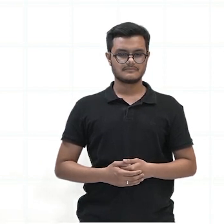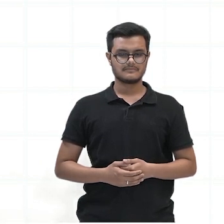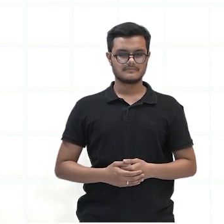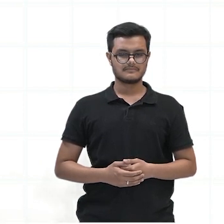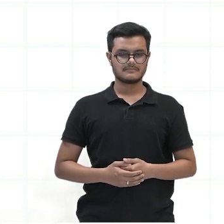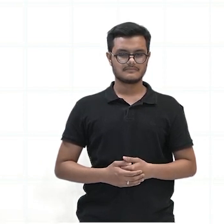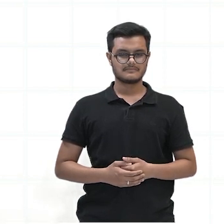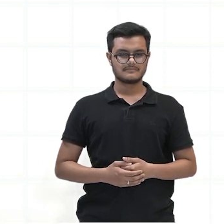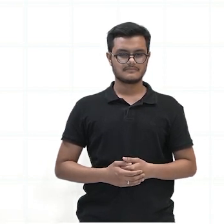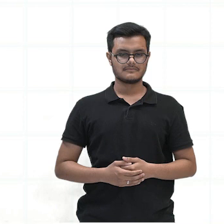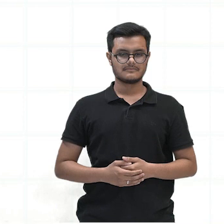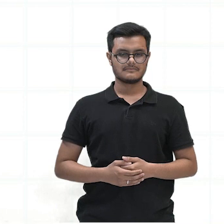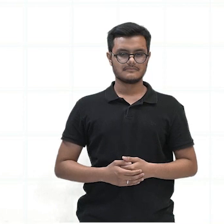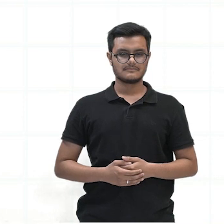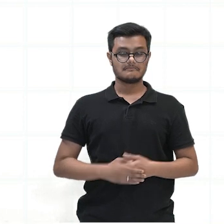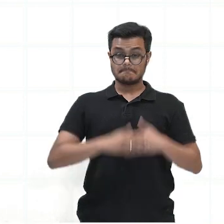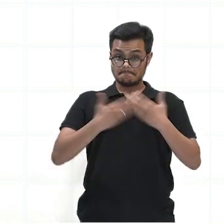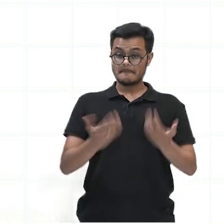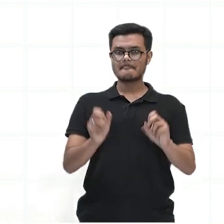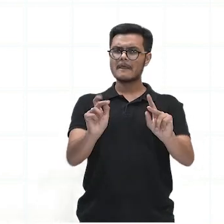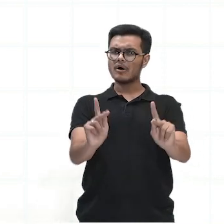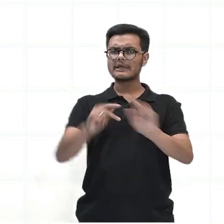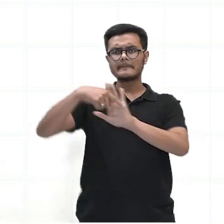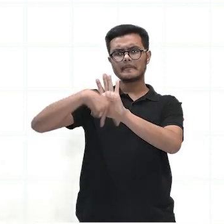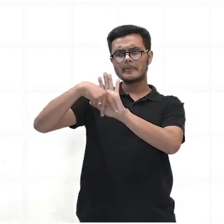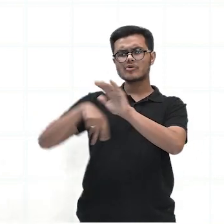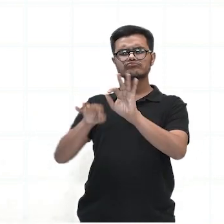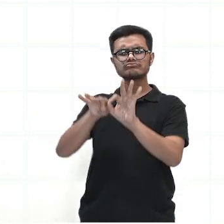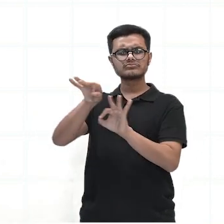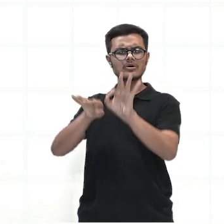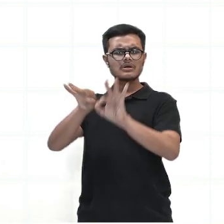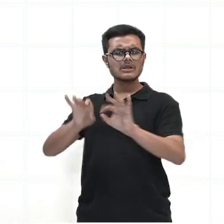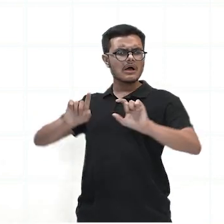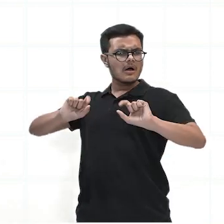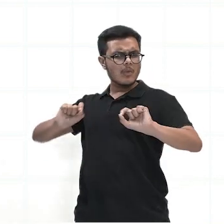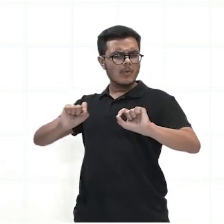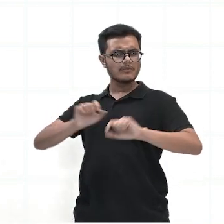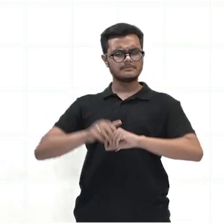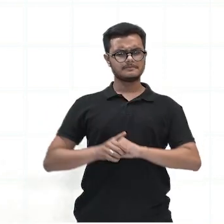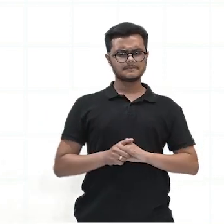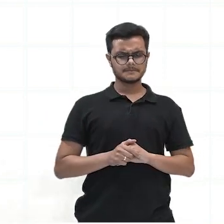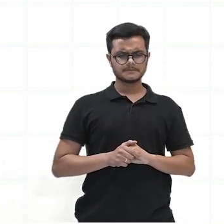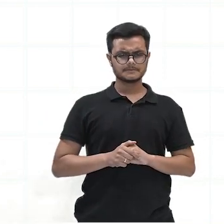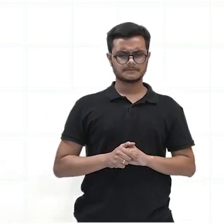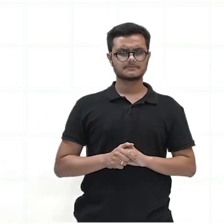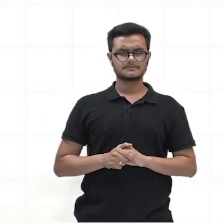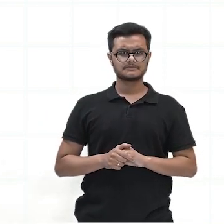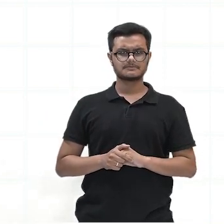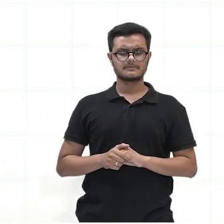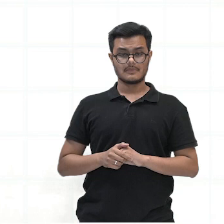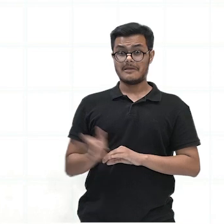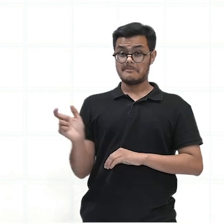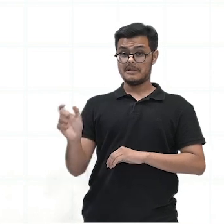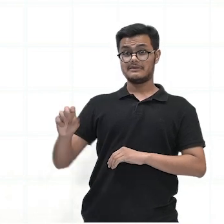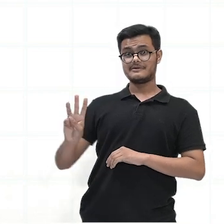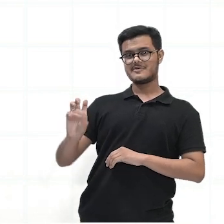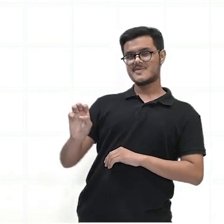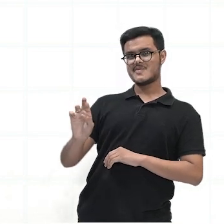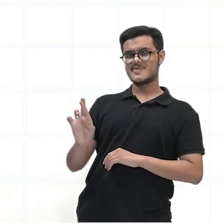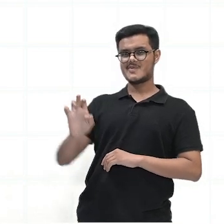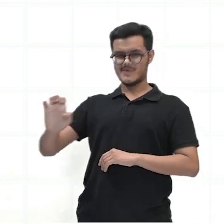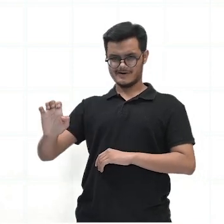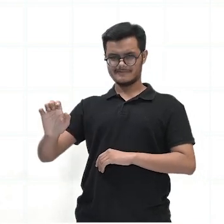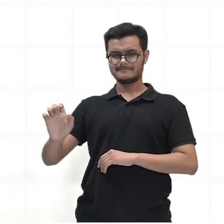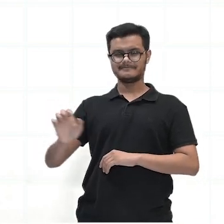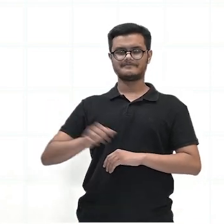platform. Olha só, eles estavam trabalhando num projeto que era o seguinte. They were... Opa, tem uma palavra de destaque